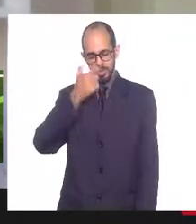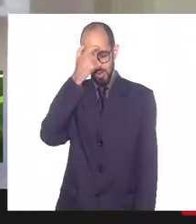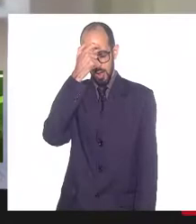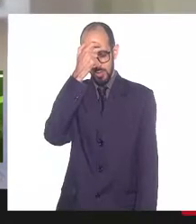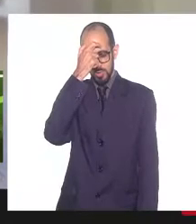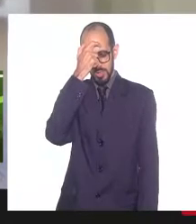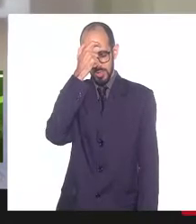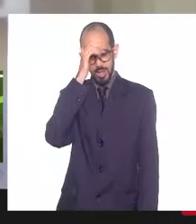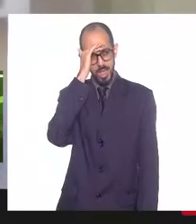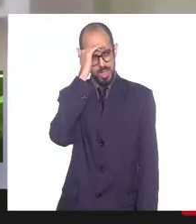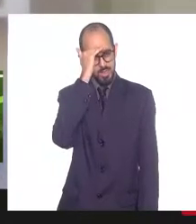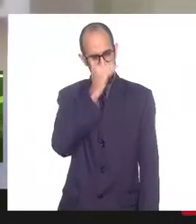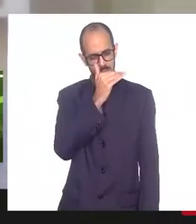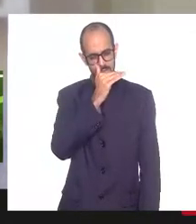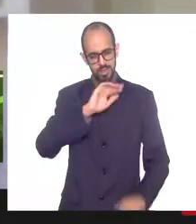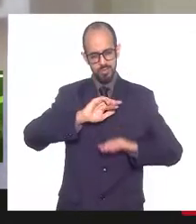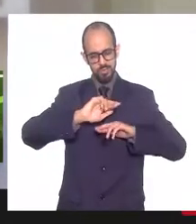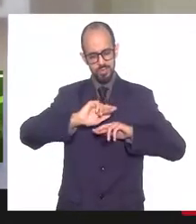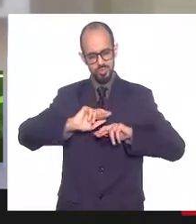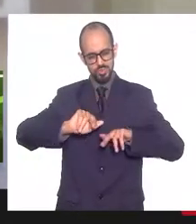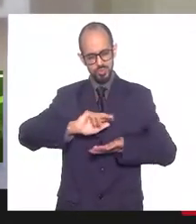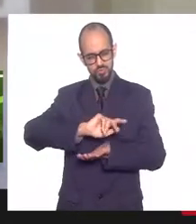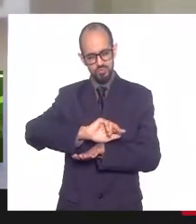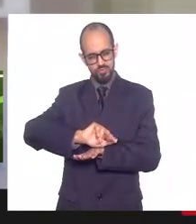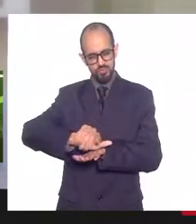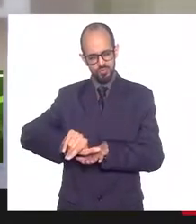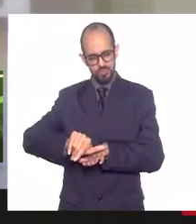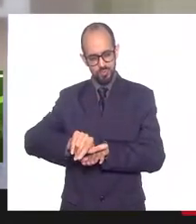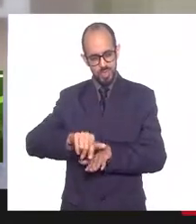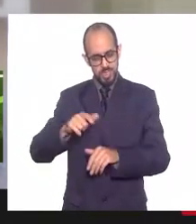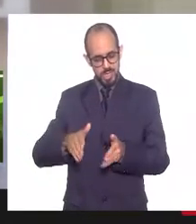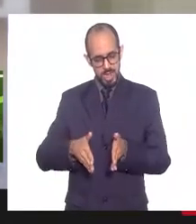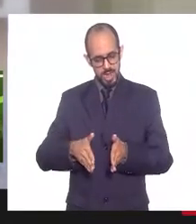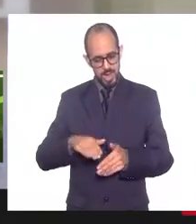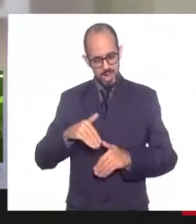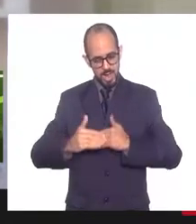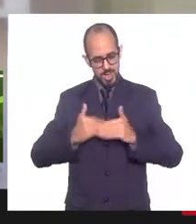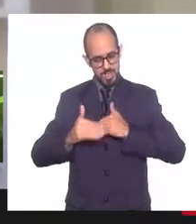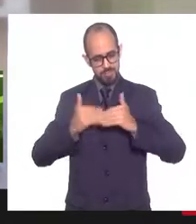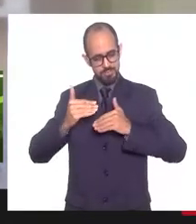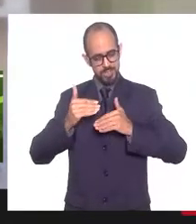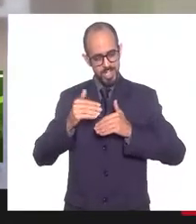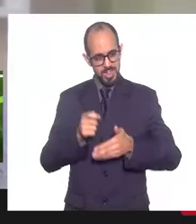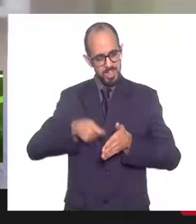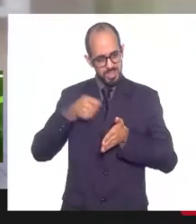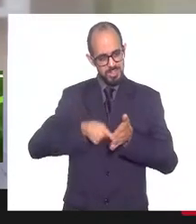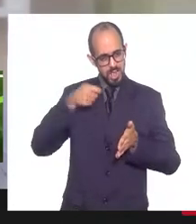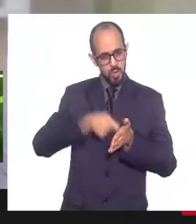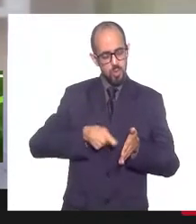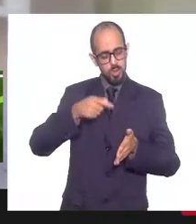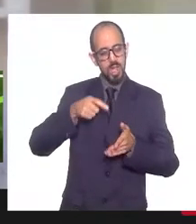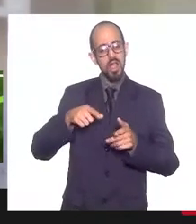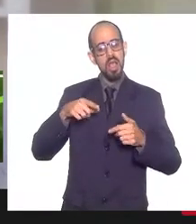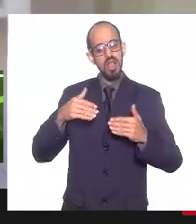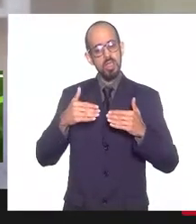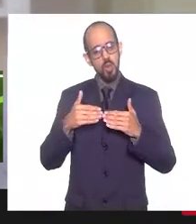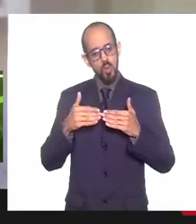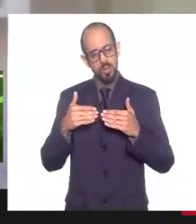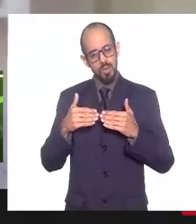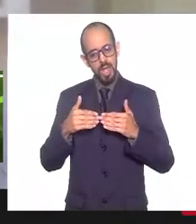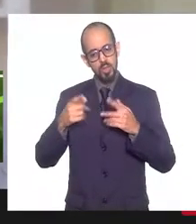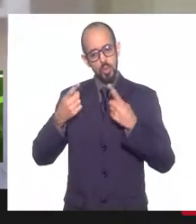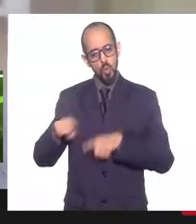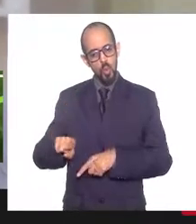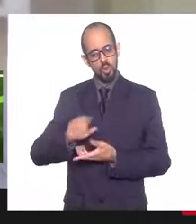as diferenças. Minha caminhada contra a intolerância religiosa tem a ver com a luta contra o racismo, as violências e